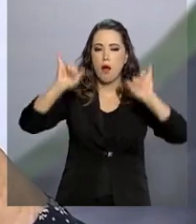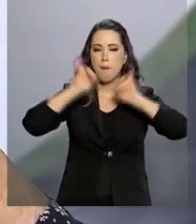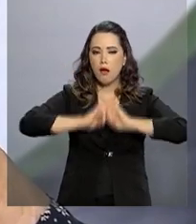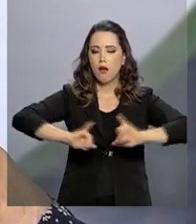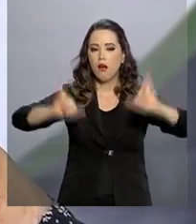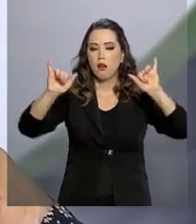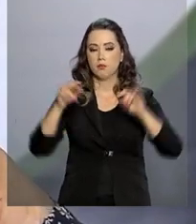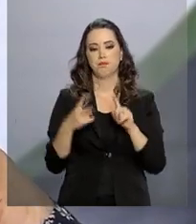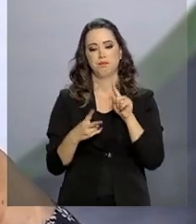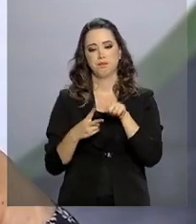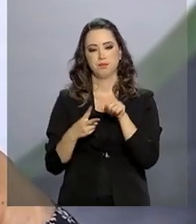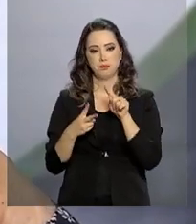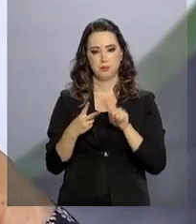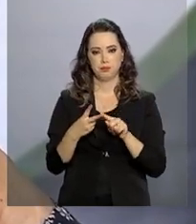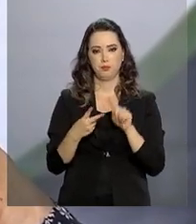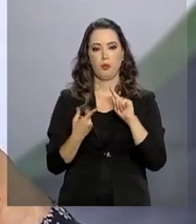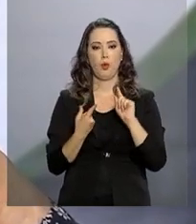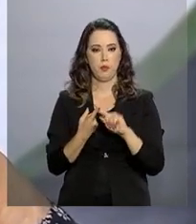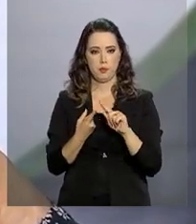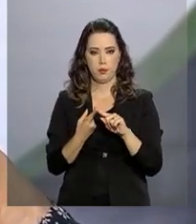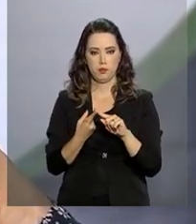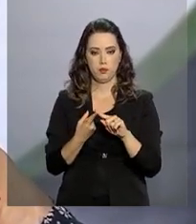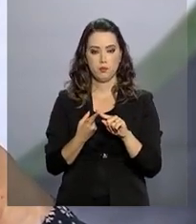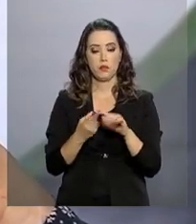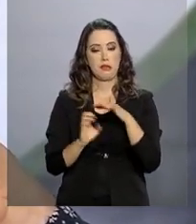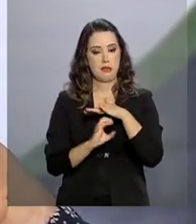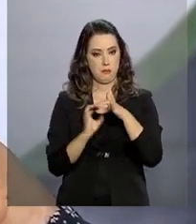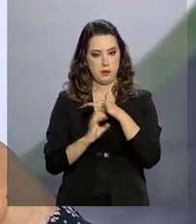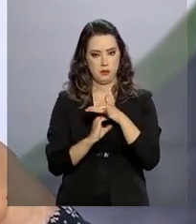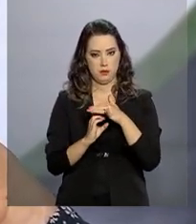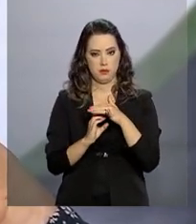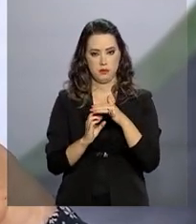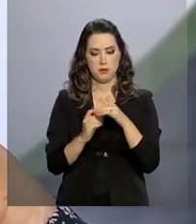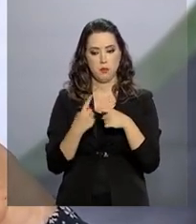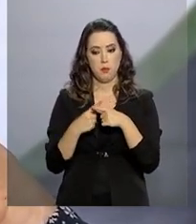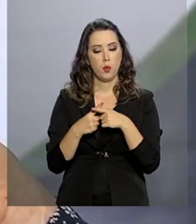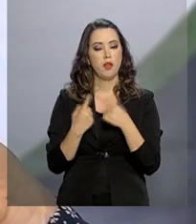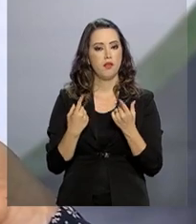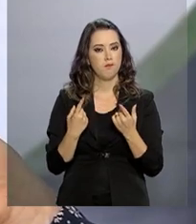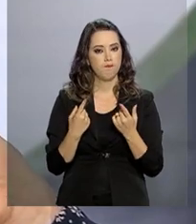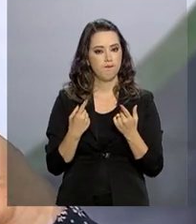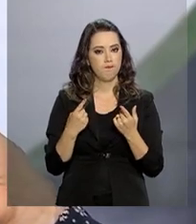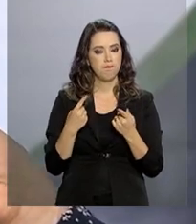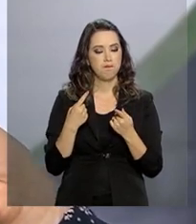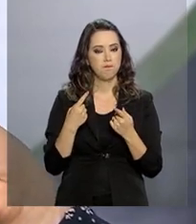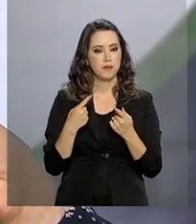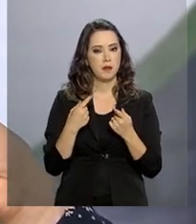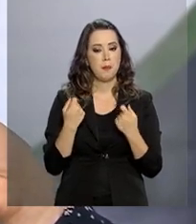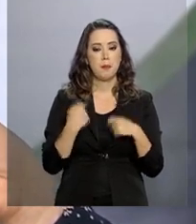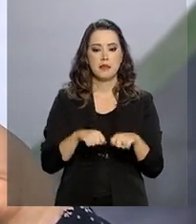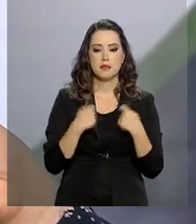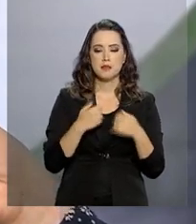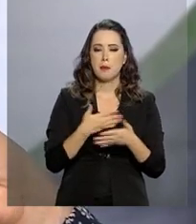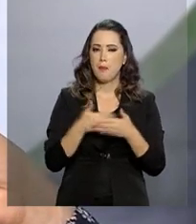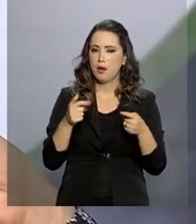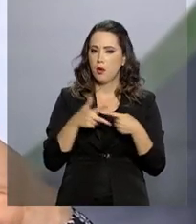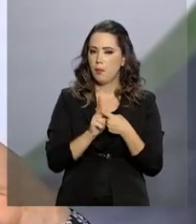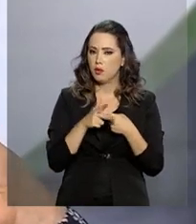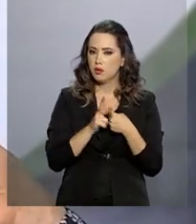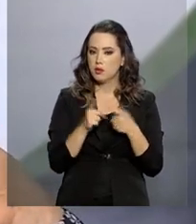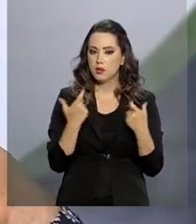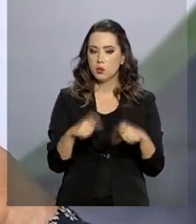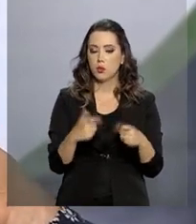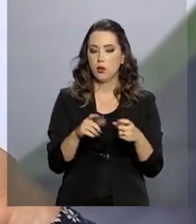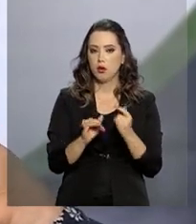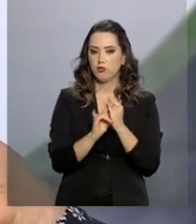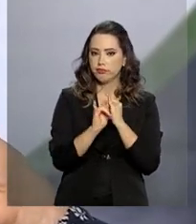tem dois em forks o primeiro enfoque nas empresas porque elas têm que fazer a melhor manutenção das suas